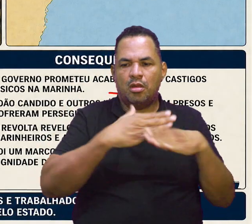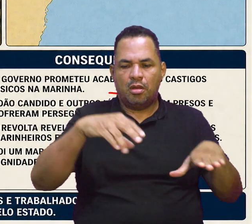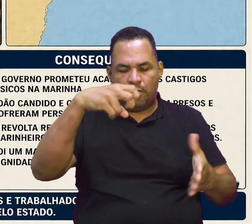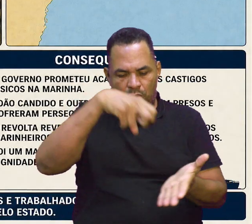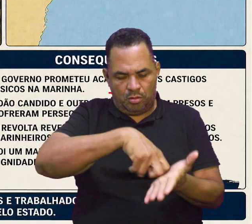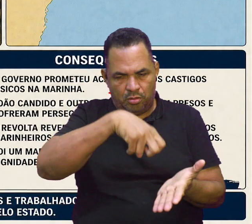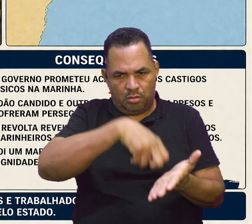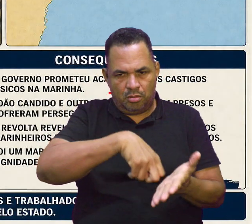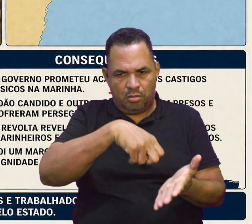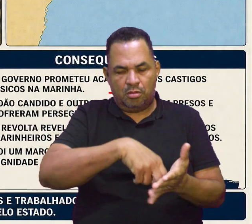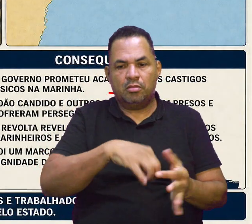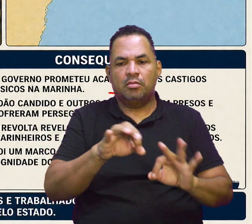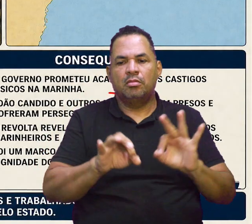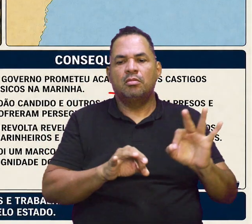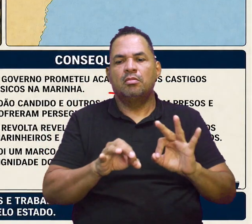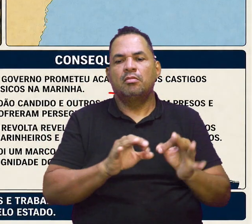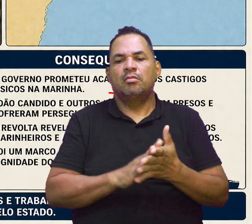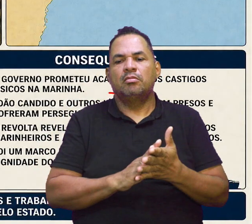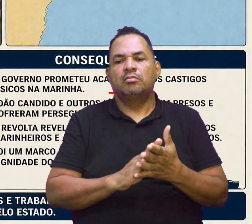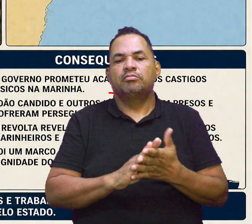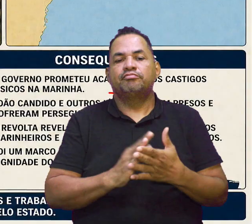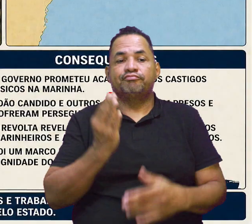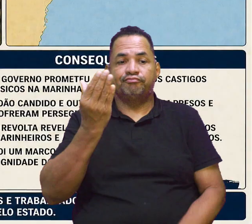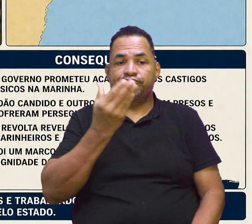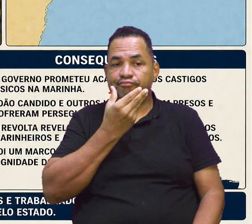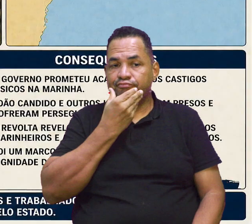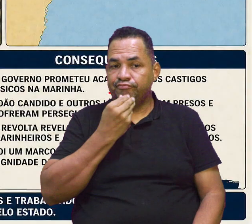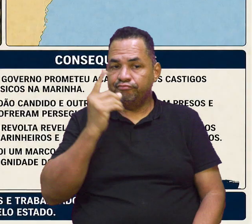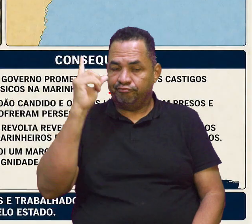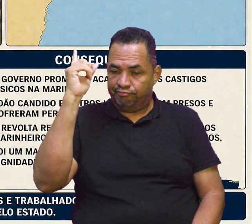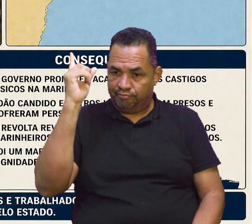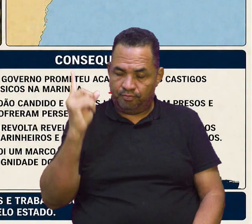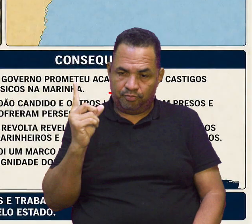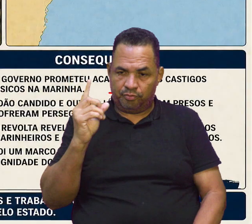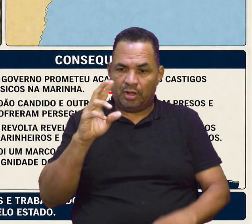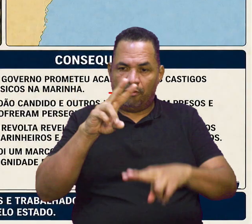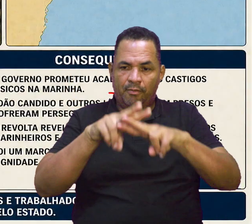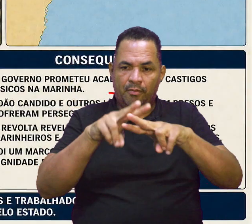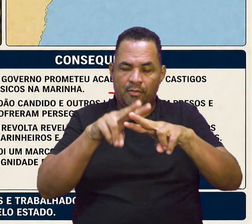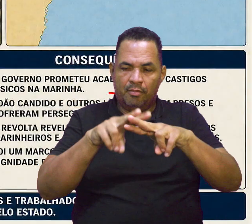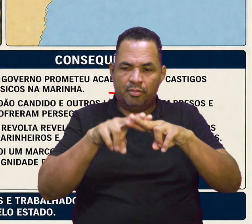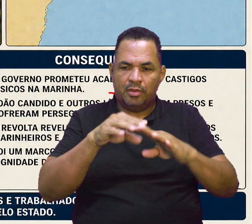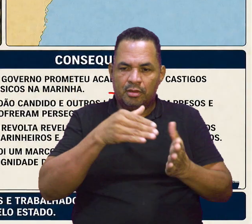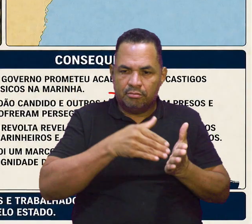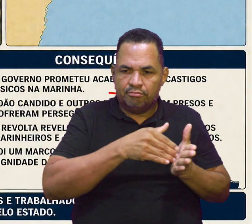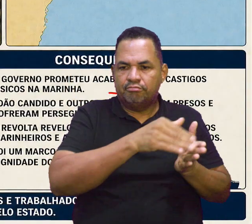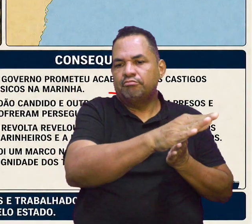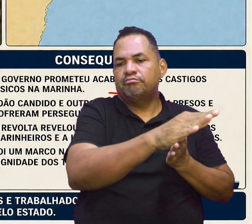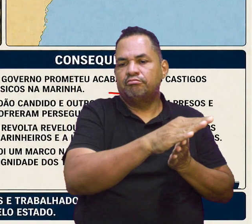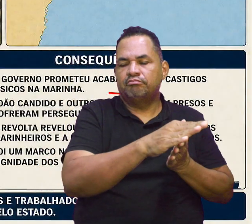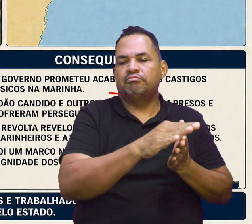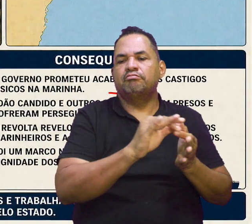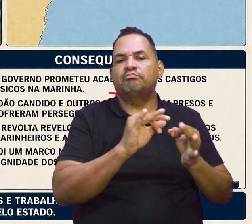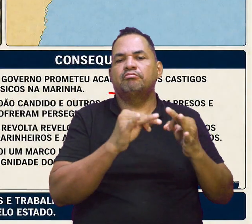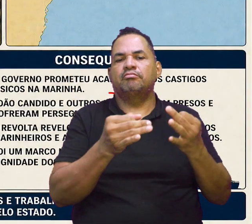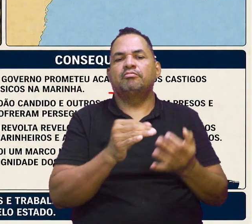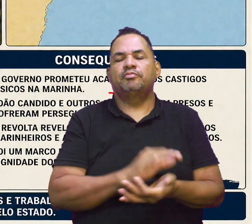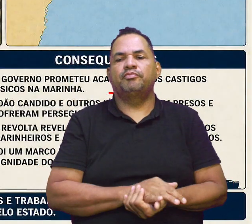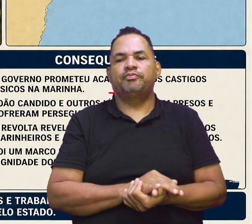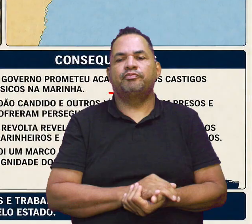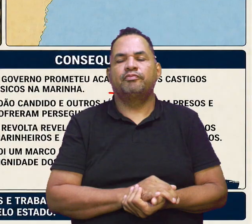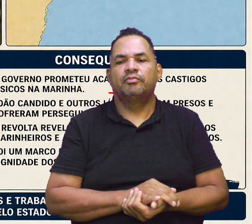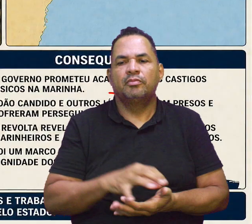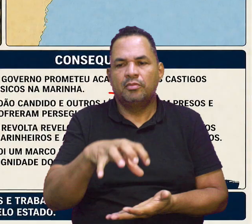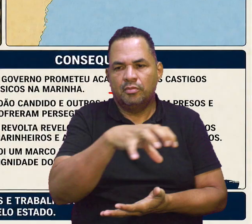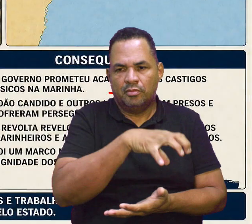Marinha. João Cândido e outros líderes foram presos e sofreram perseguições. A revolta revelou